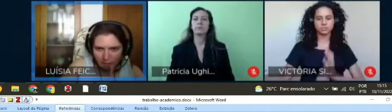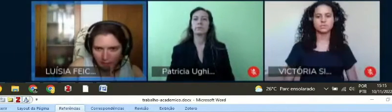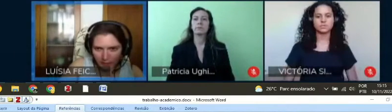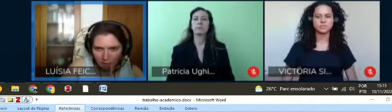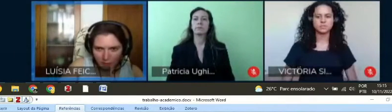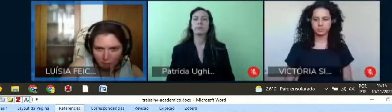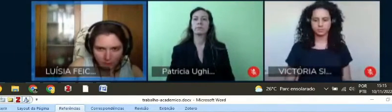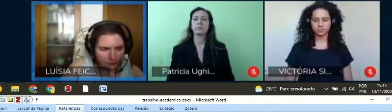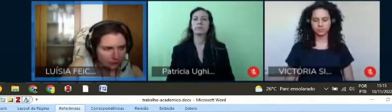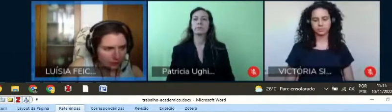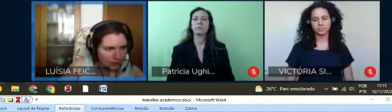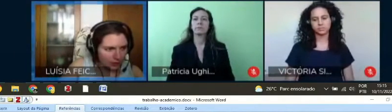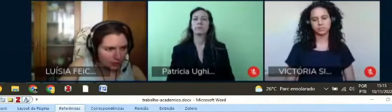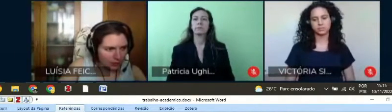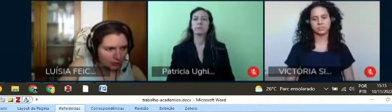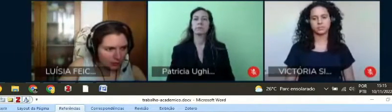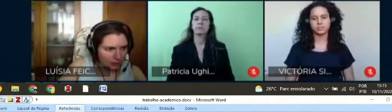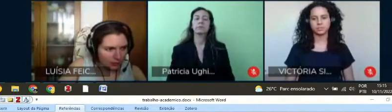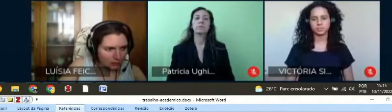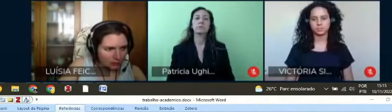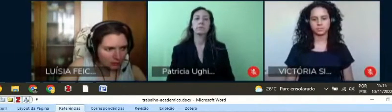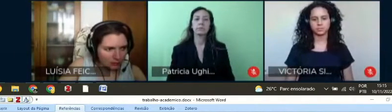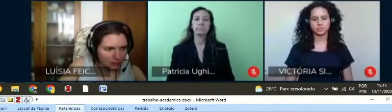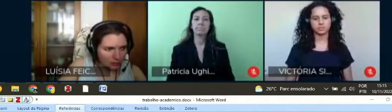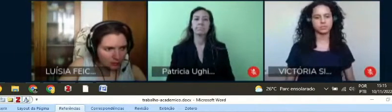Item numerado.